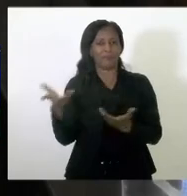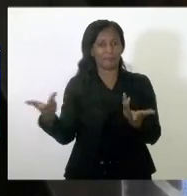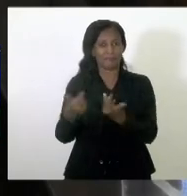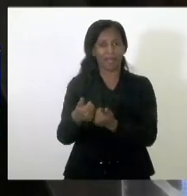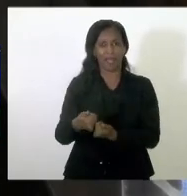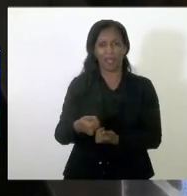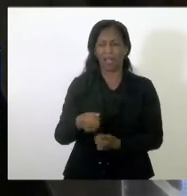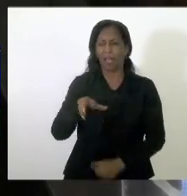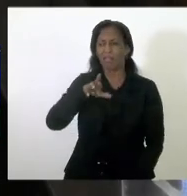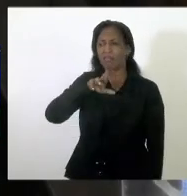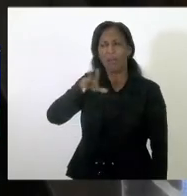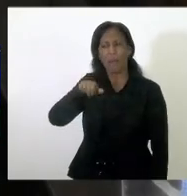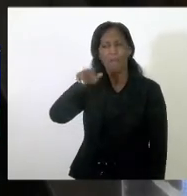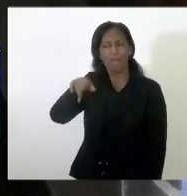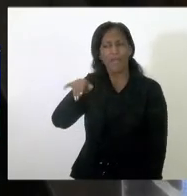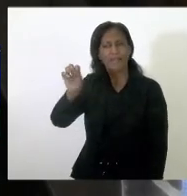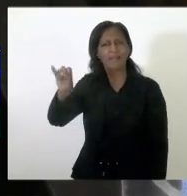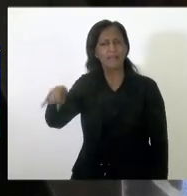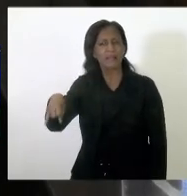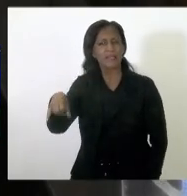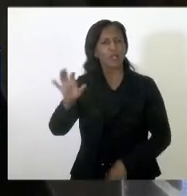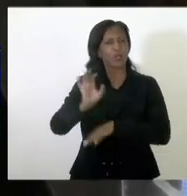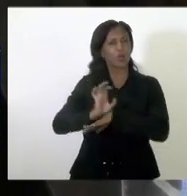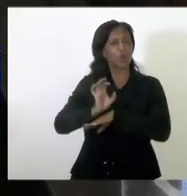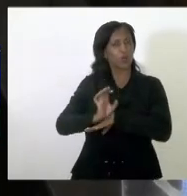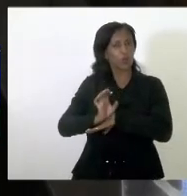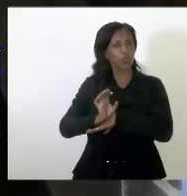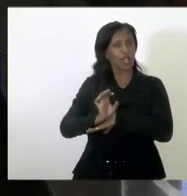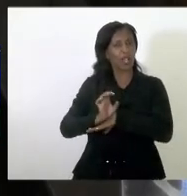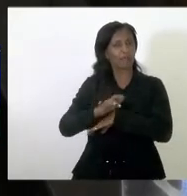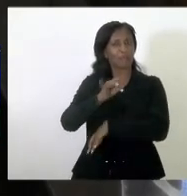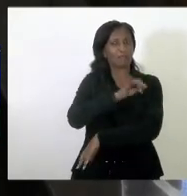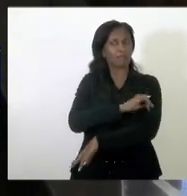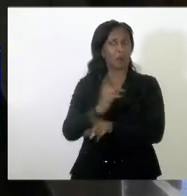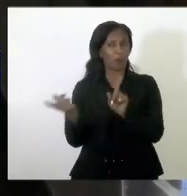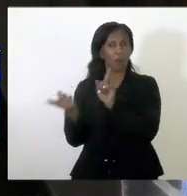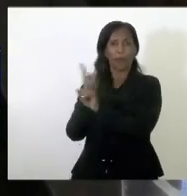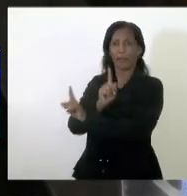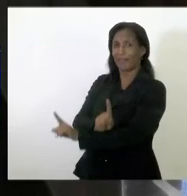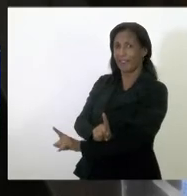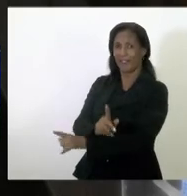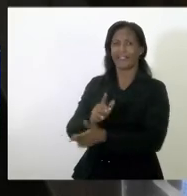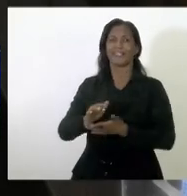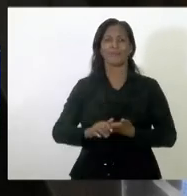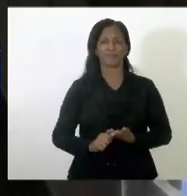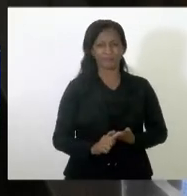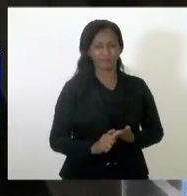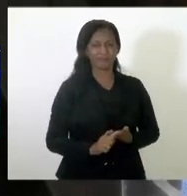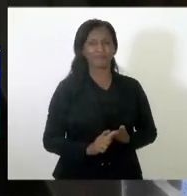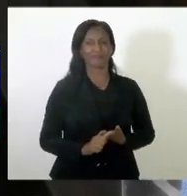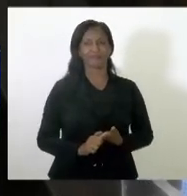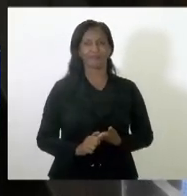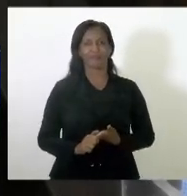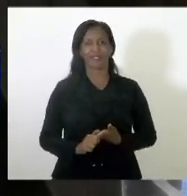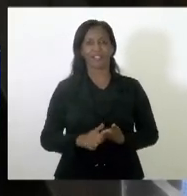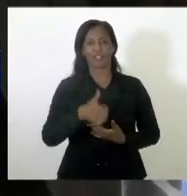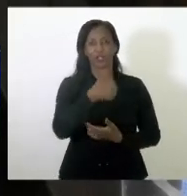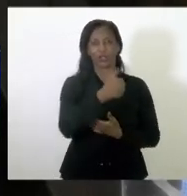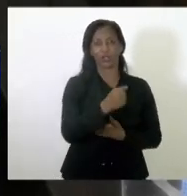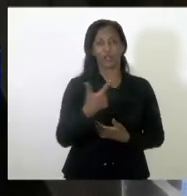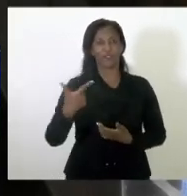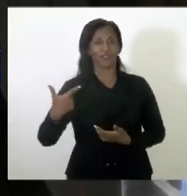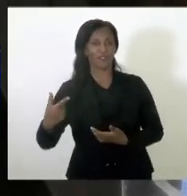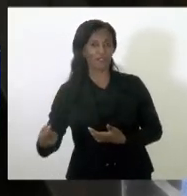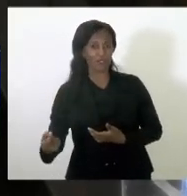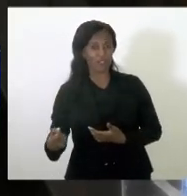não é bem assim que o Estado do Rio de Janeiro é perdulário. Ao contrário, nos últimos 2 anos, de 18 a 20, o Rio de